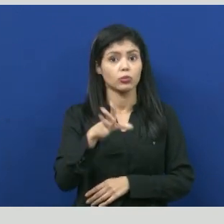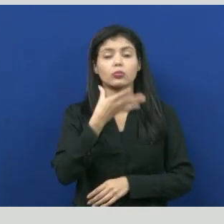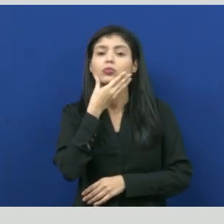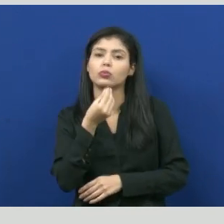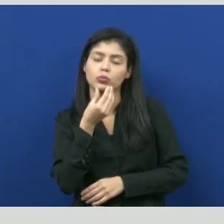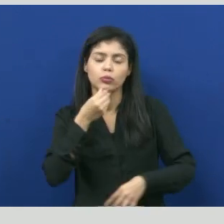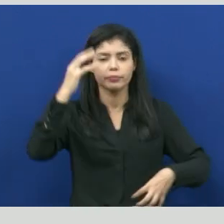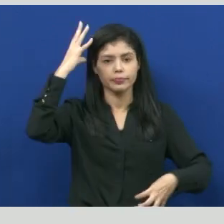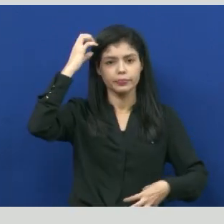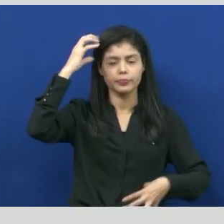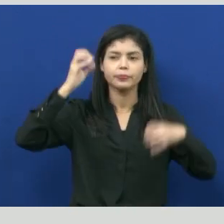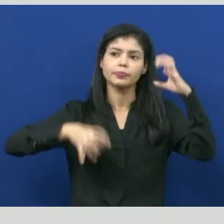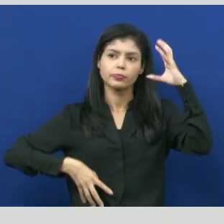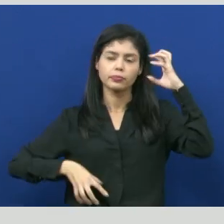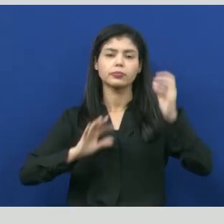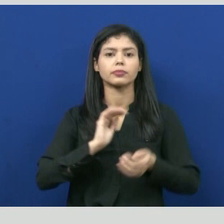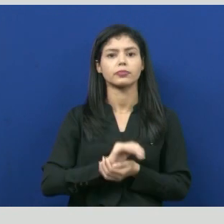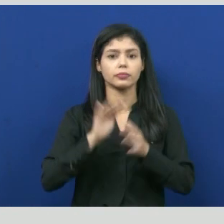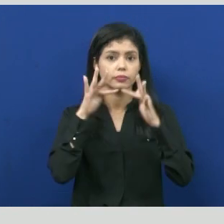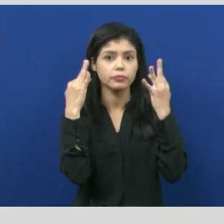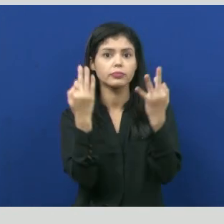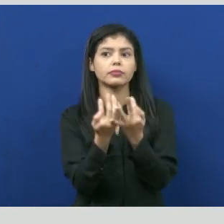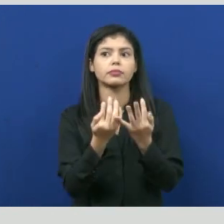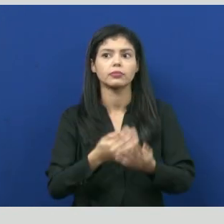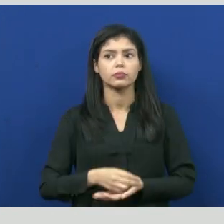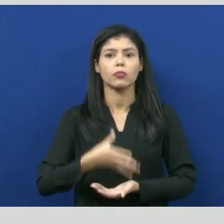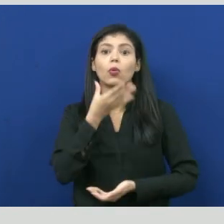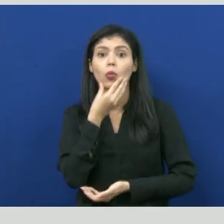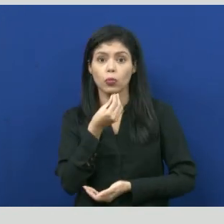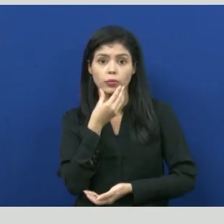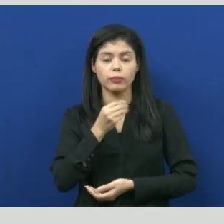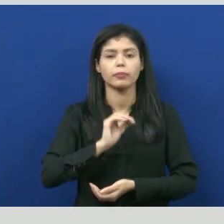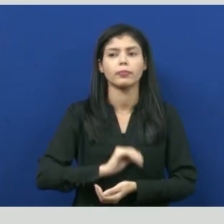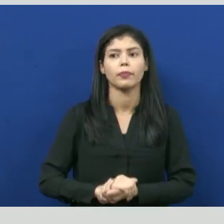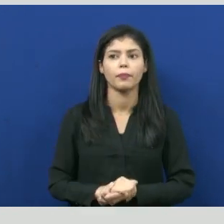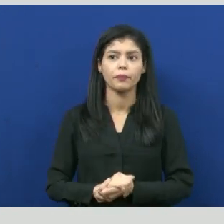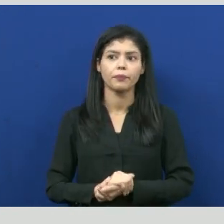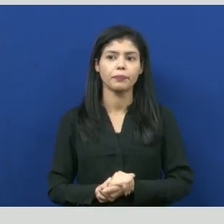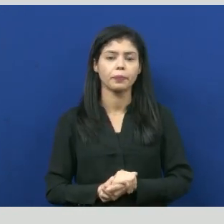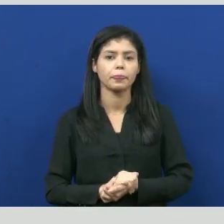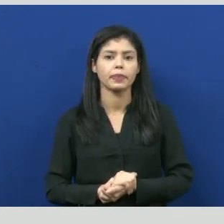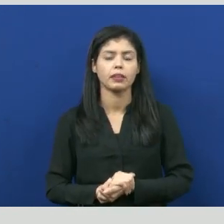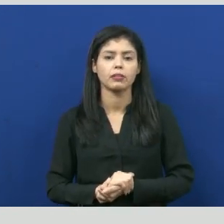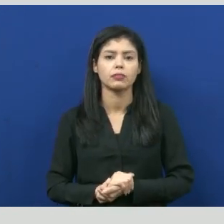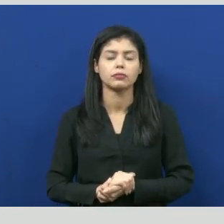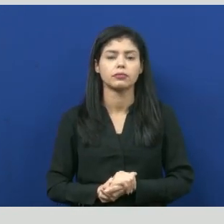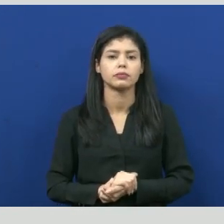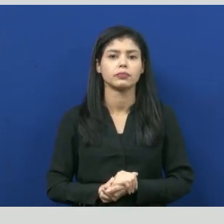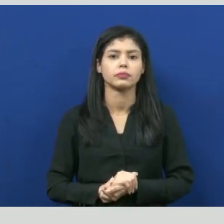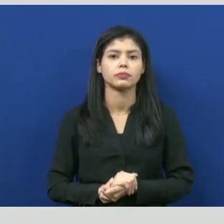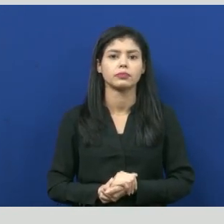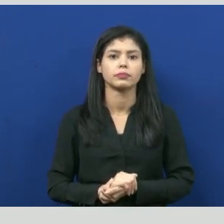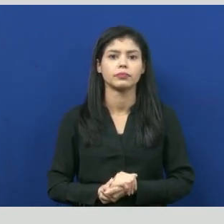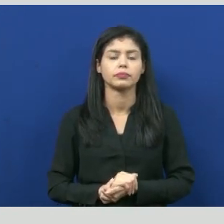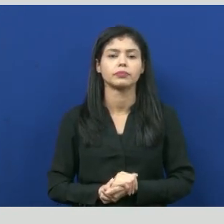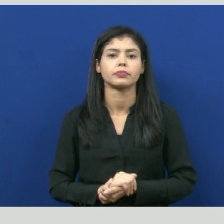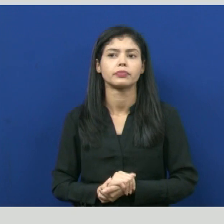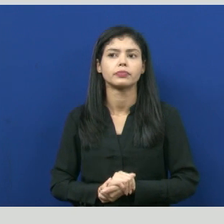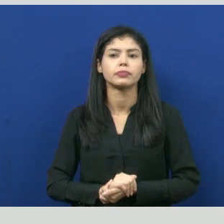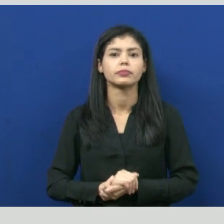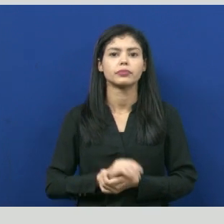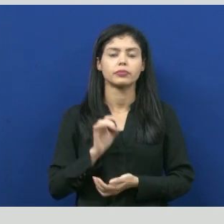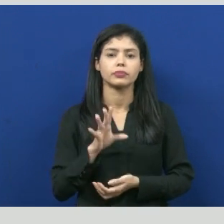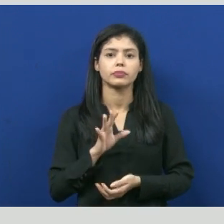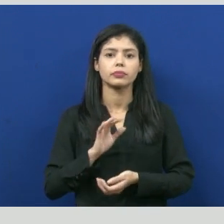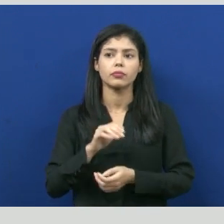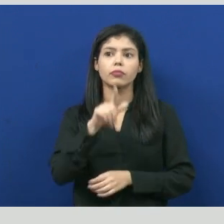homem e o gorila. Família, hominídeo. Nós vamos ter o homem